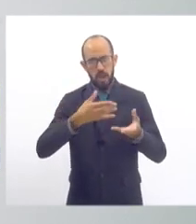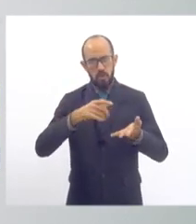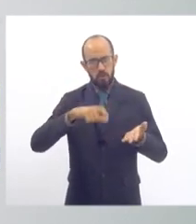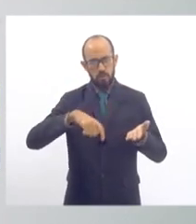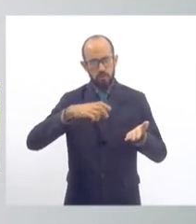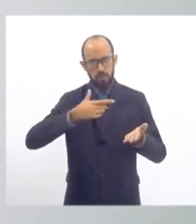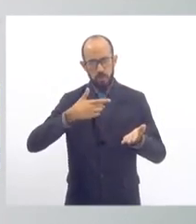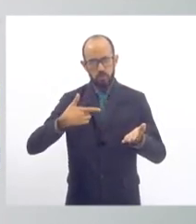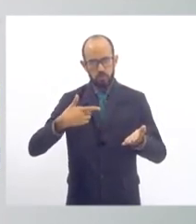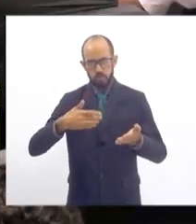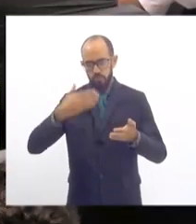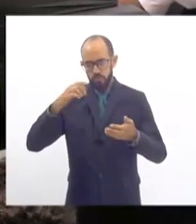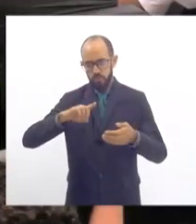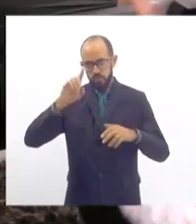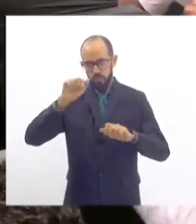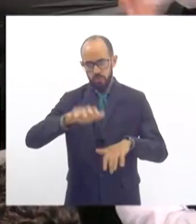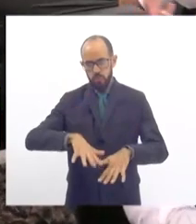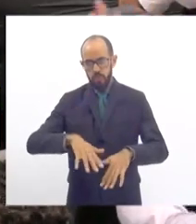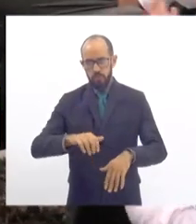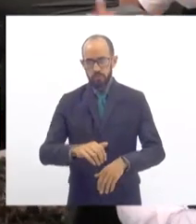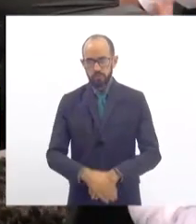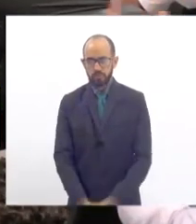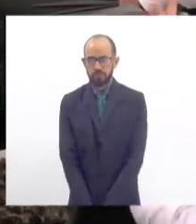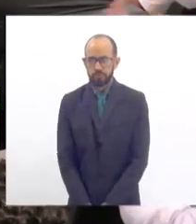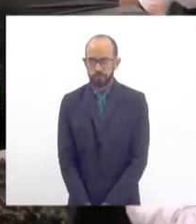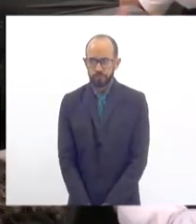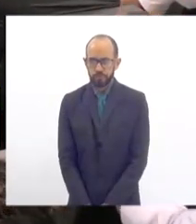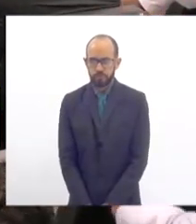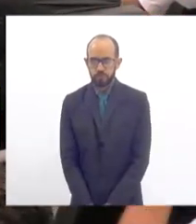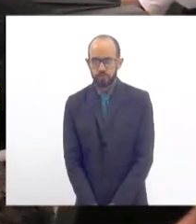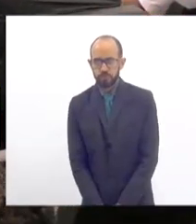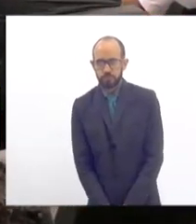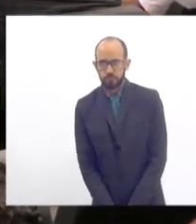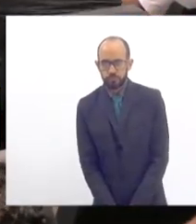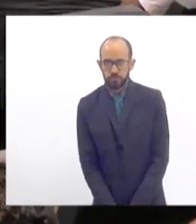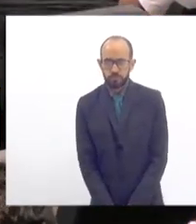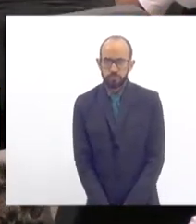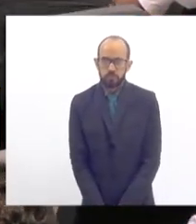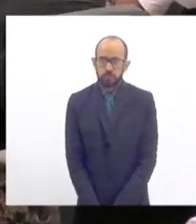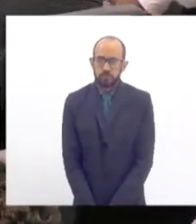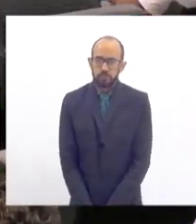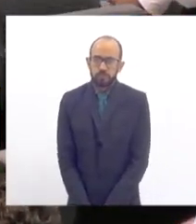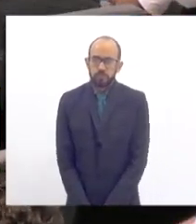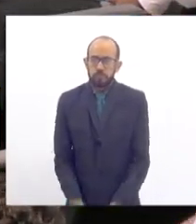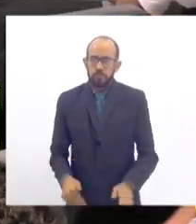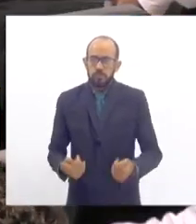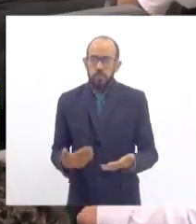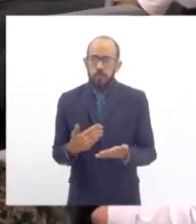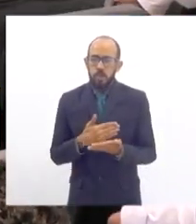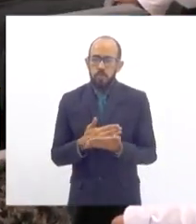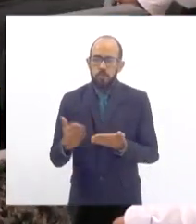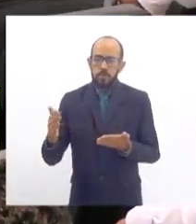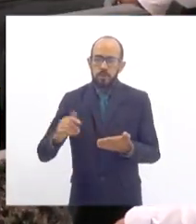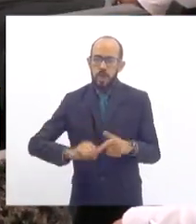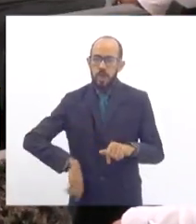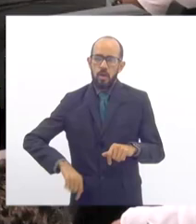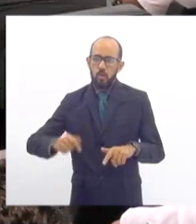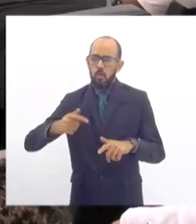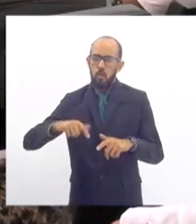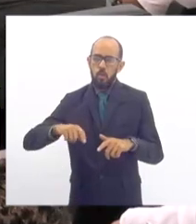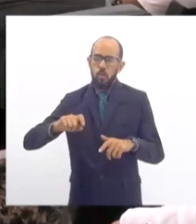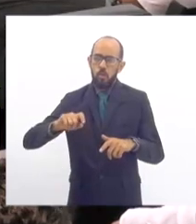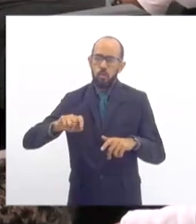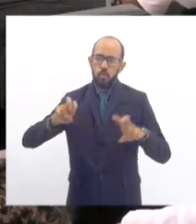Valeu. Então, gente, vamos lá. Para começar por esse ponto que eu acho que é nevrálgico e que é